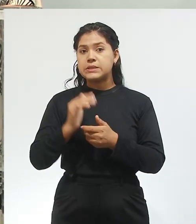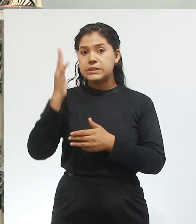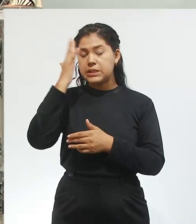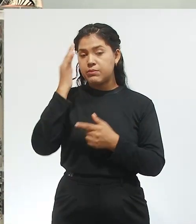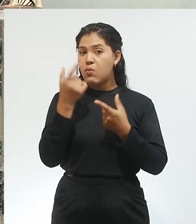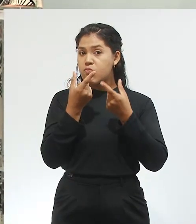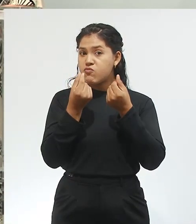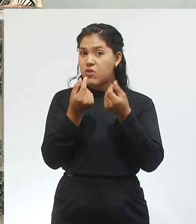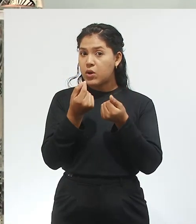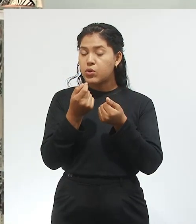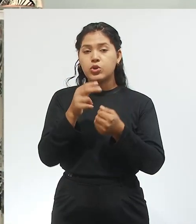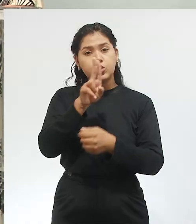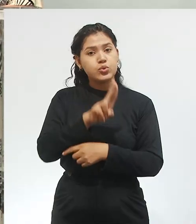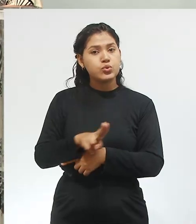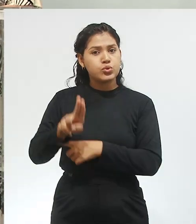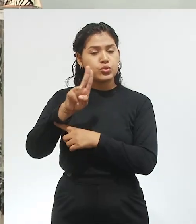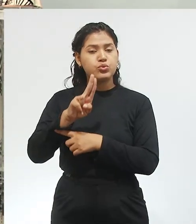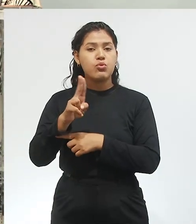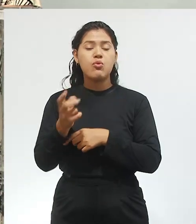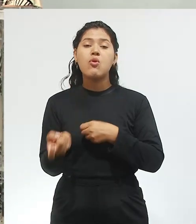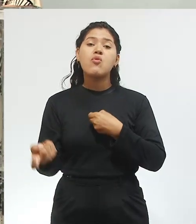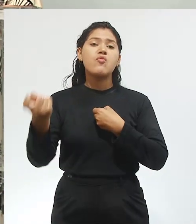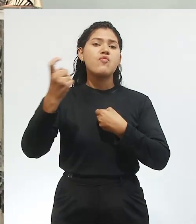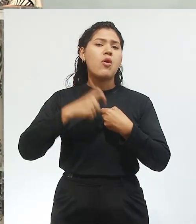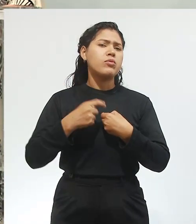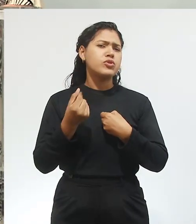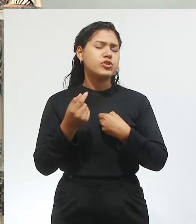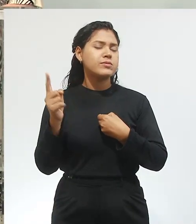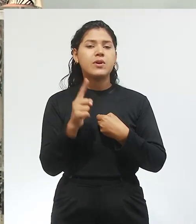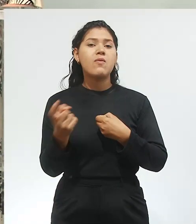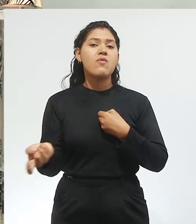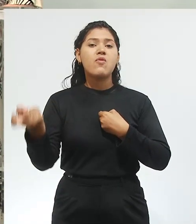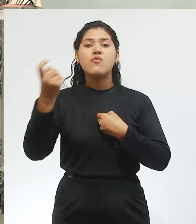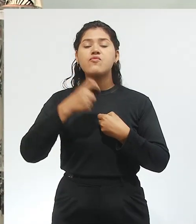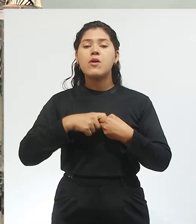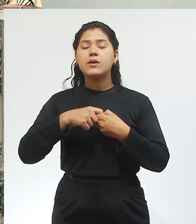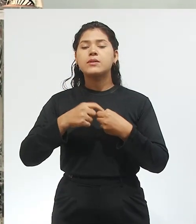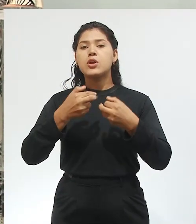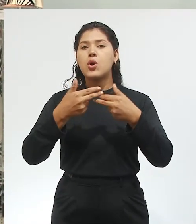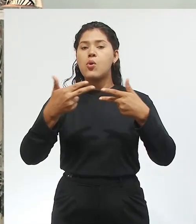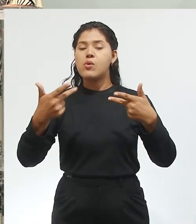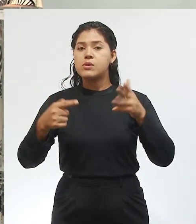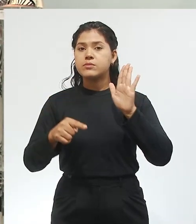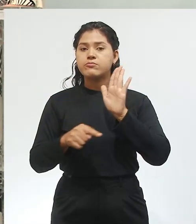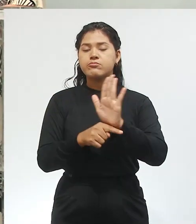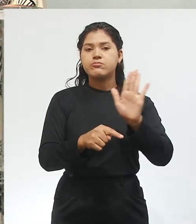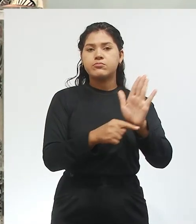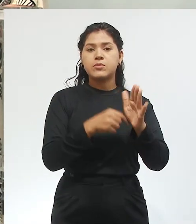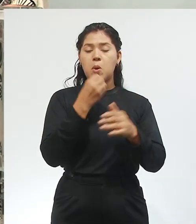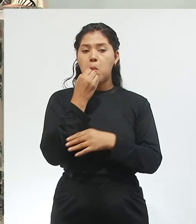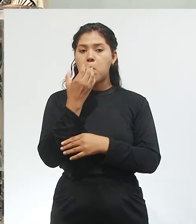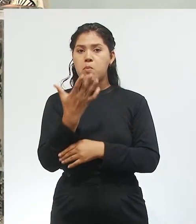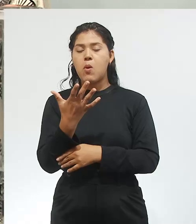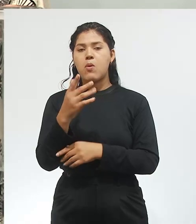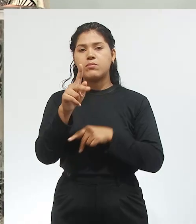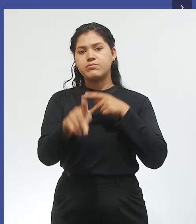Aquilo que é gasto, ele não vai retornar em lucro, né? Ele vai retornar em benefício para a população.